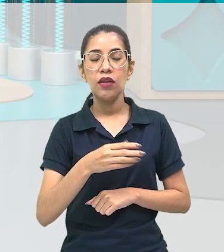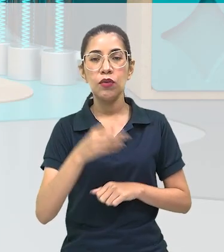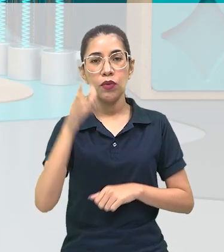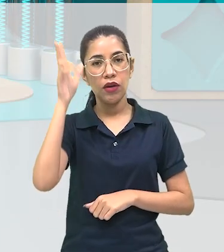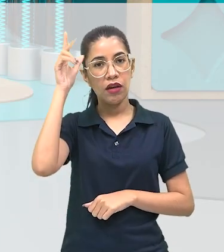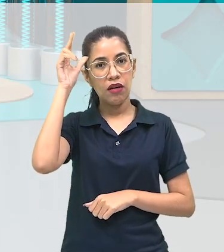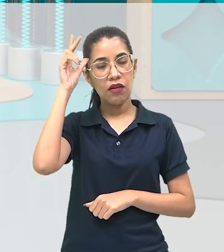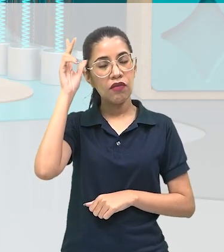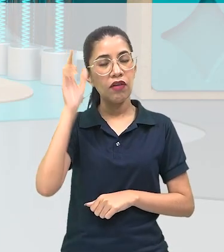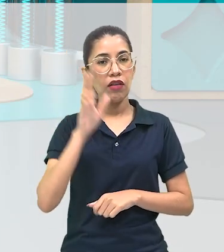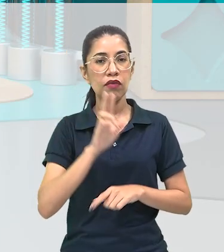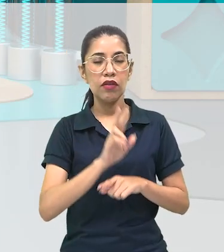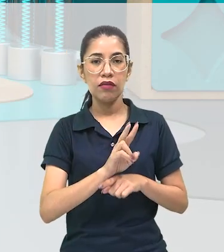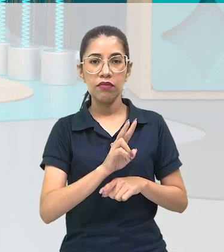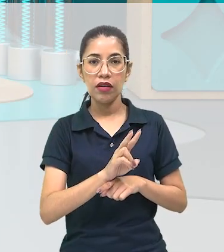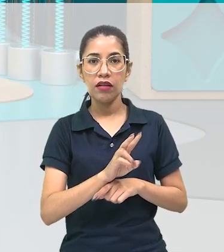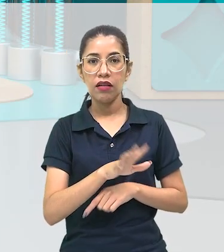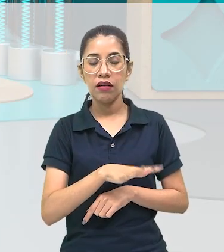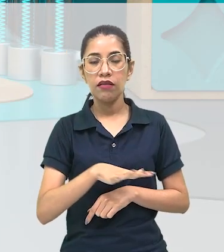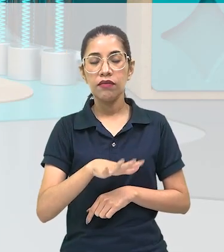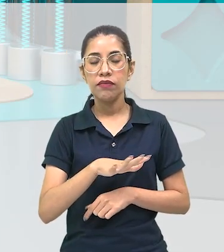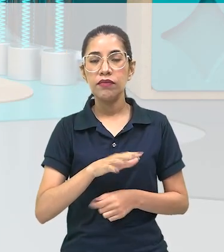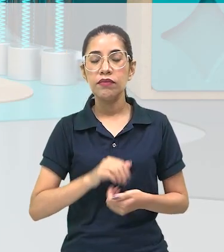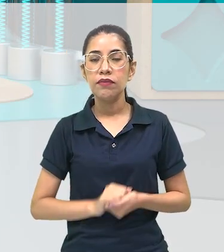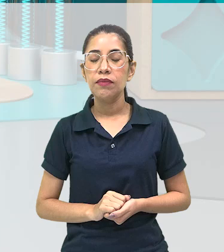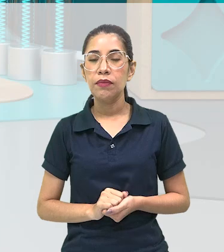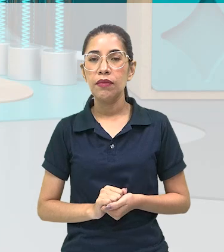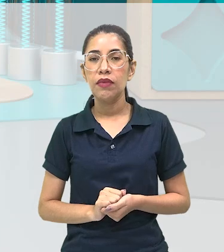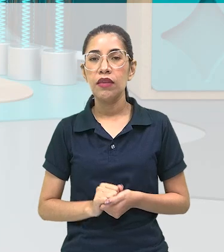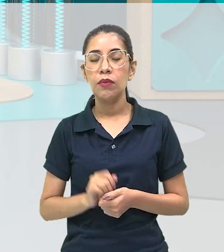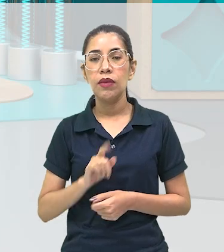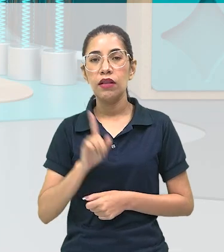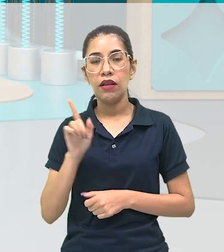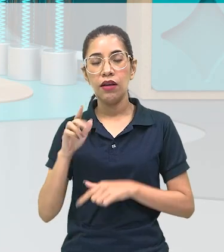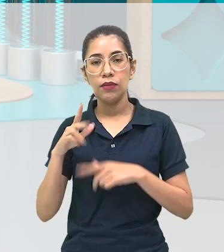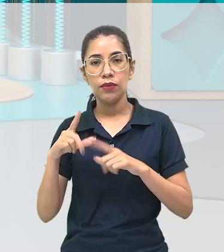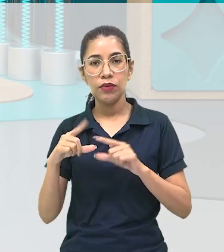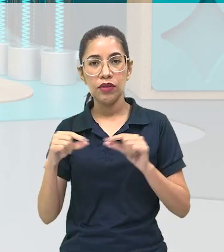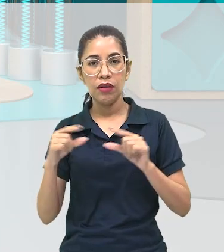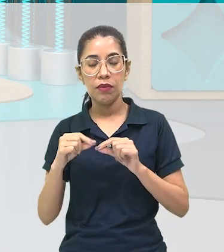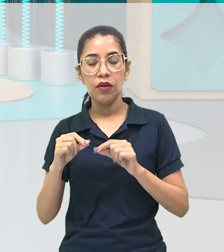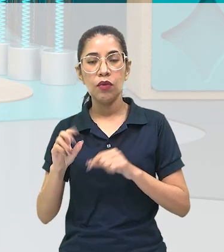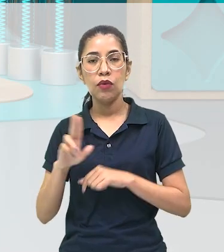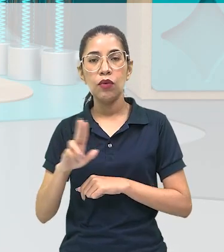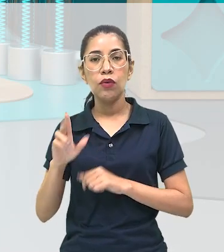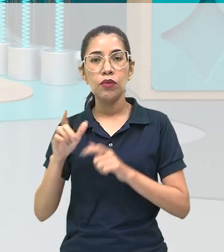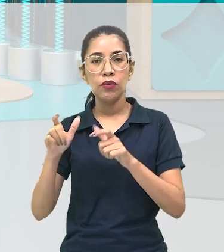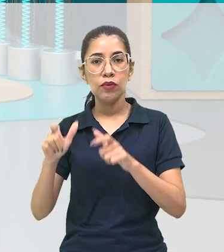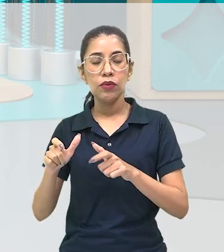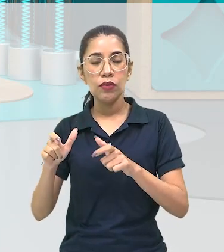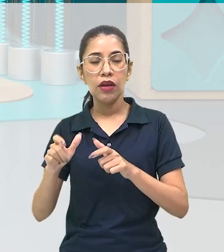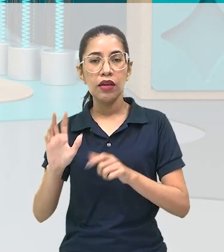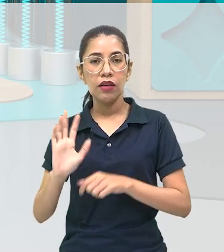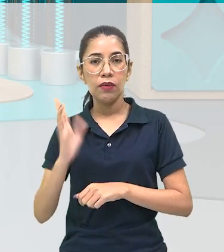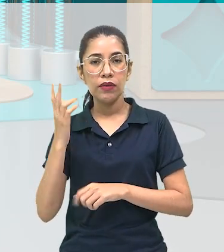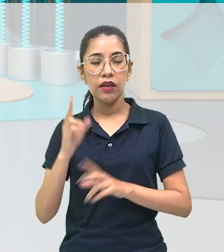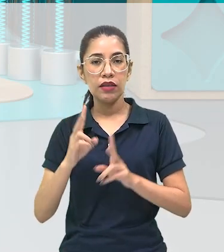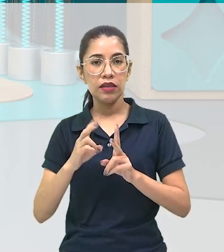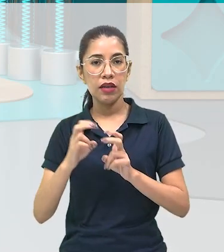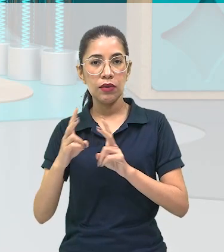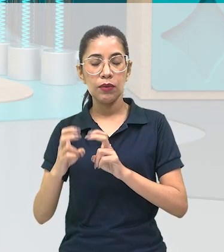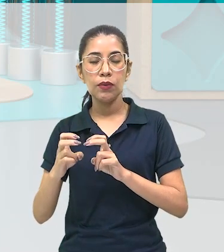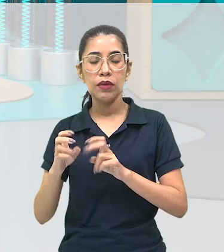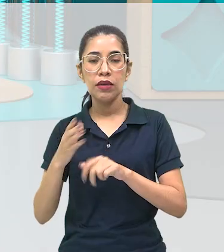né? Onde se guarda ali os cavalos. Então, lá no Japão, o nome do lugar, que é a casa onde moram